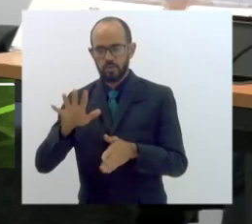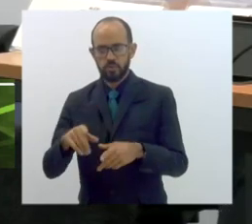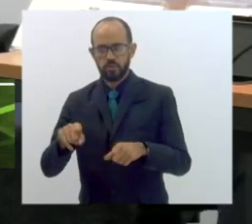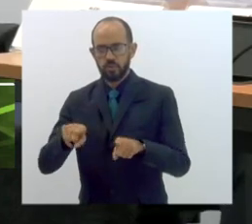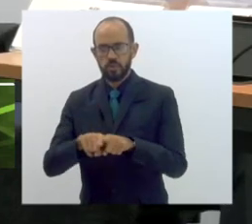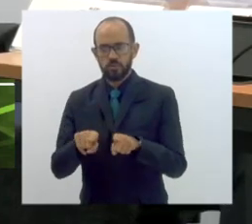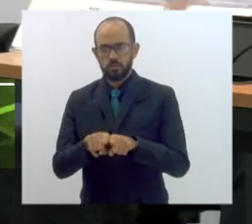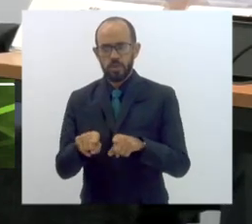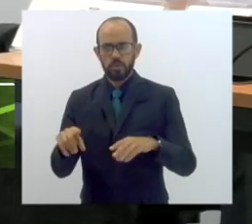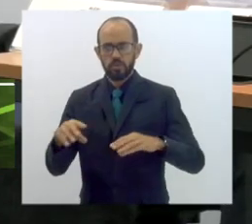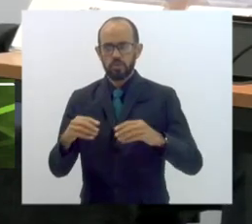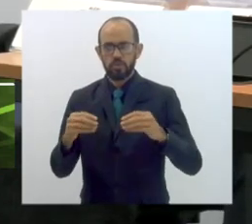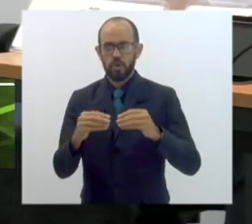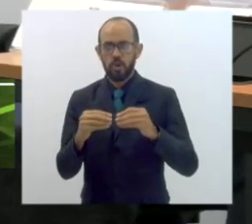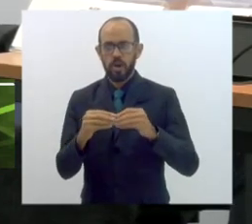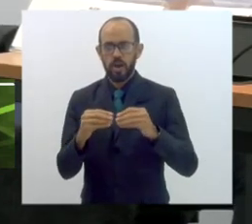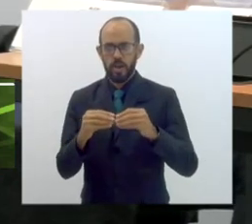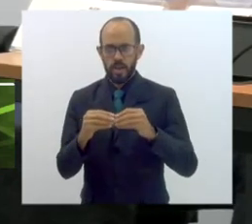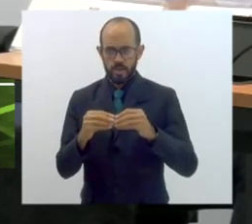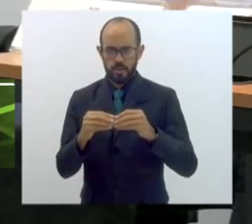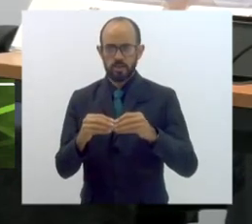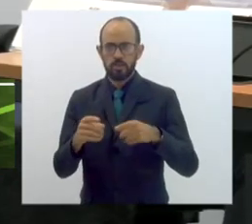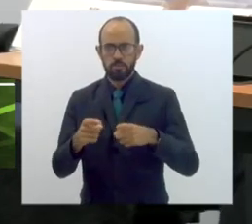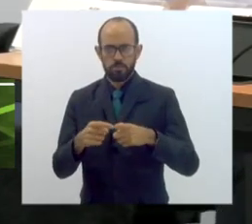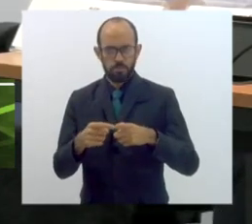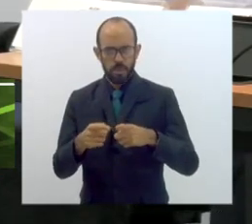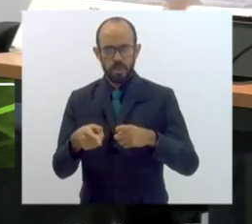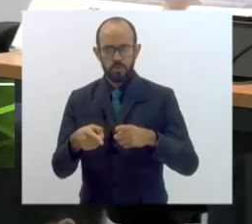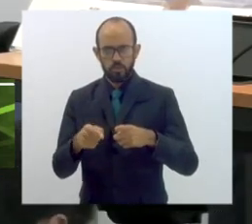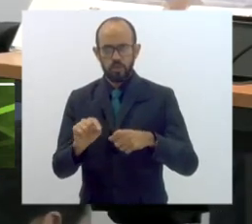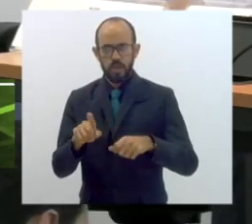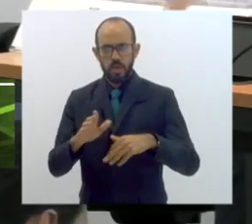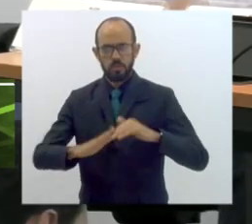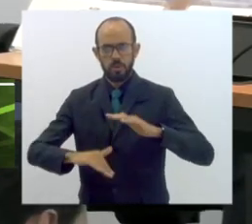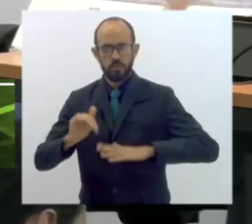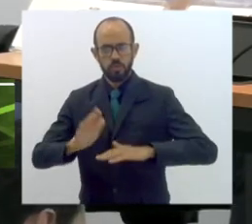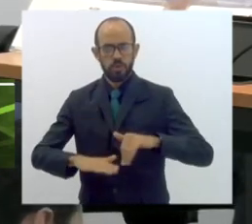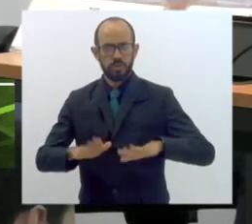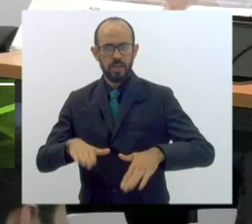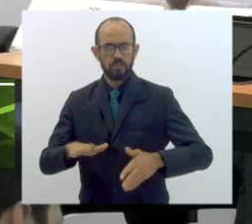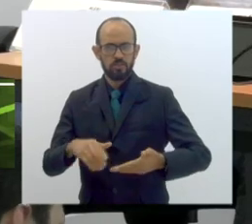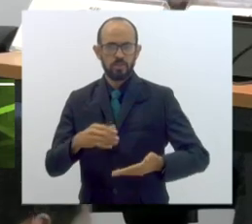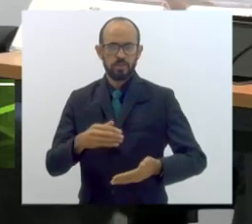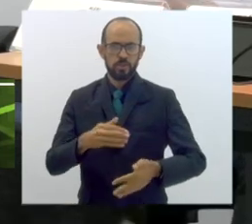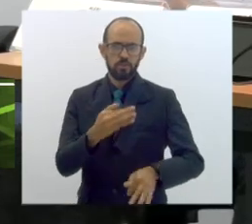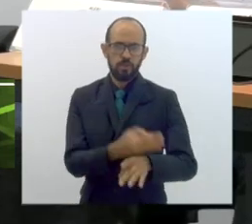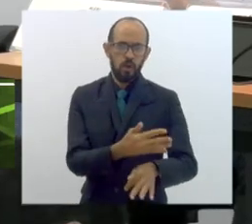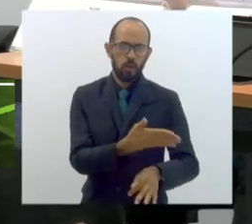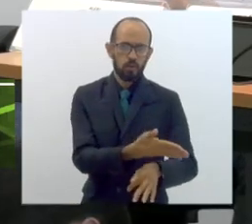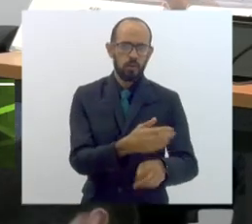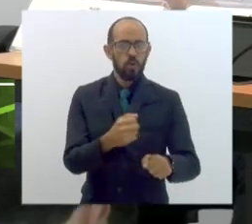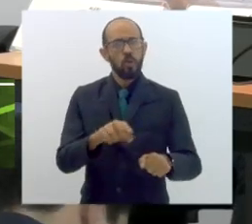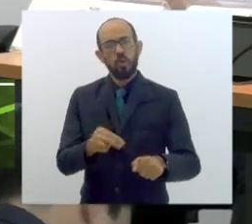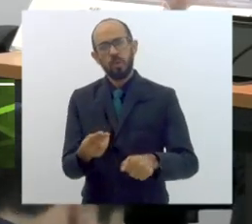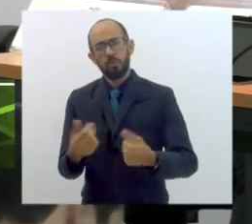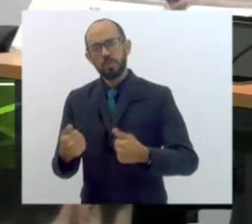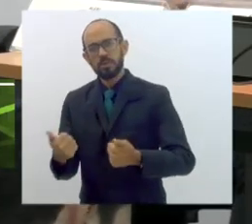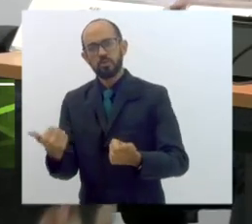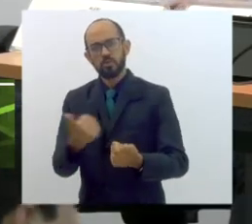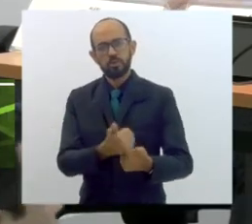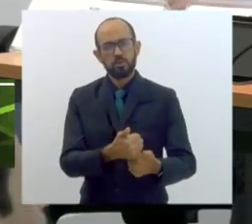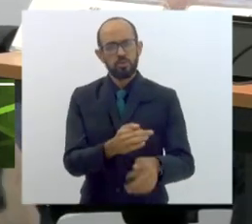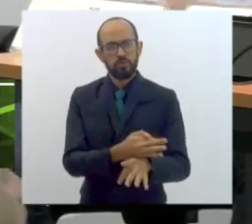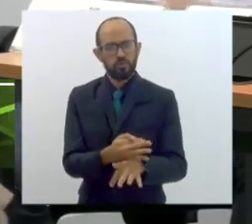médicos, profissionais coringas, né, que nós dizemos assim, aqueles profissionais que faltam, que precisam cumprir férias, cumprir